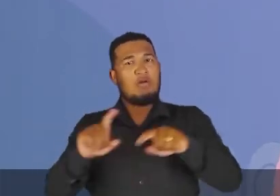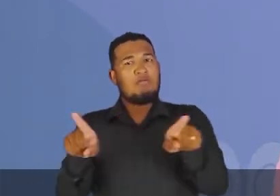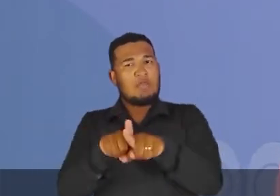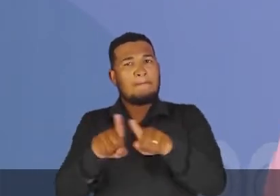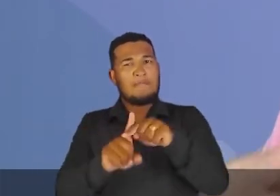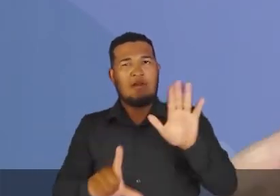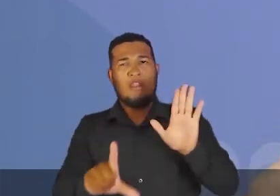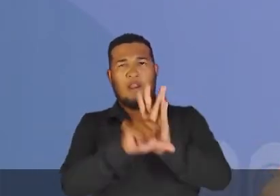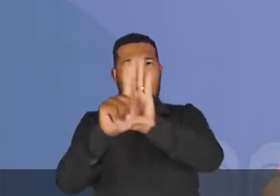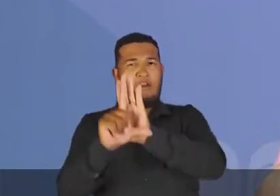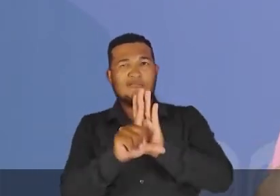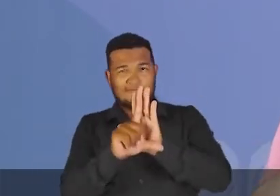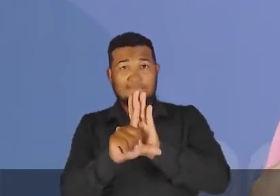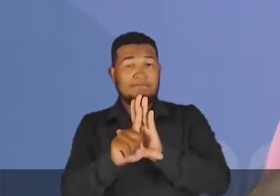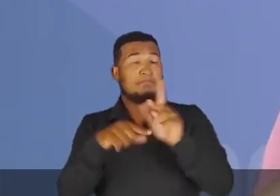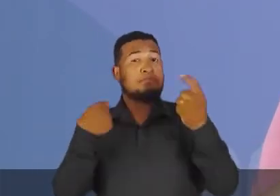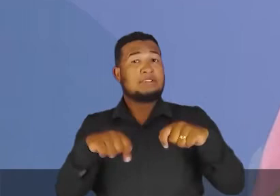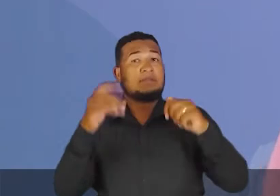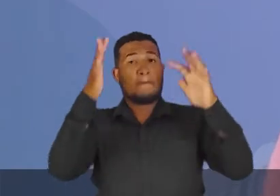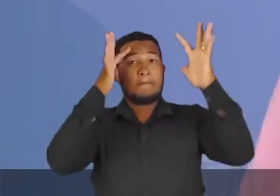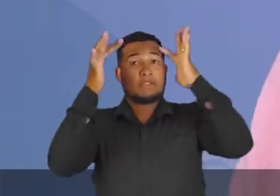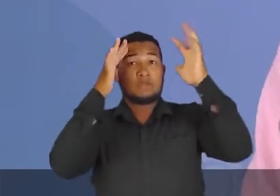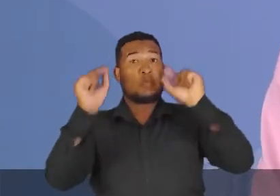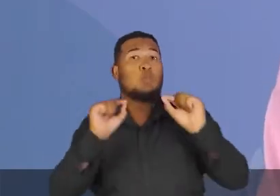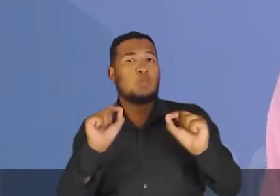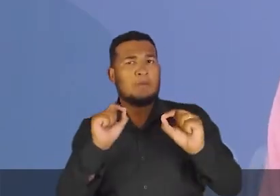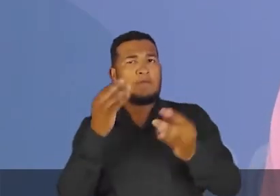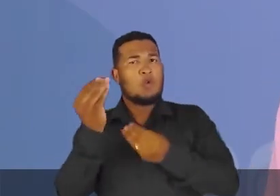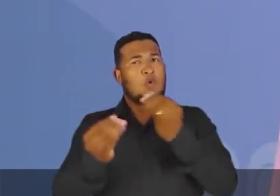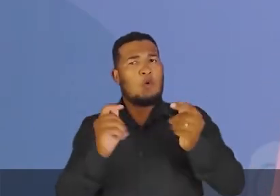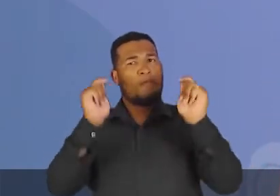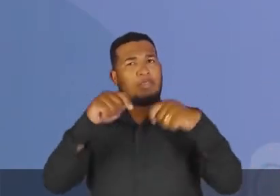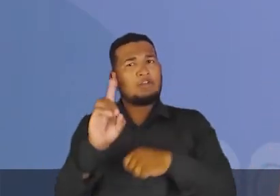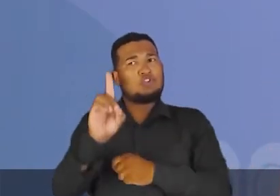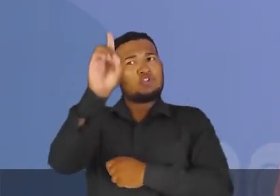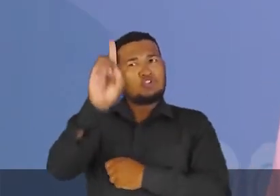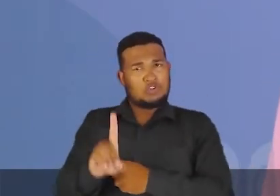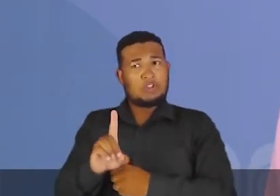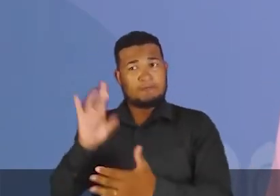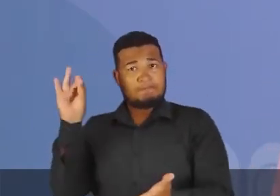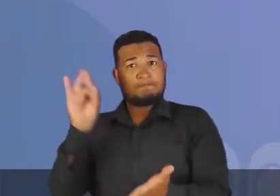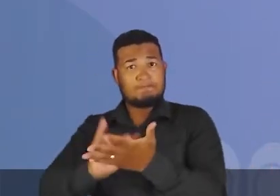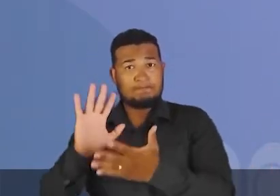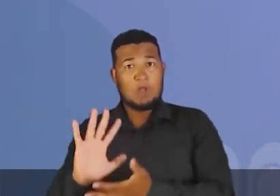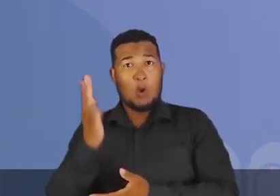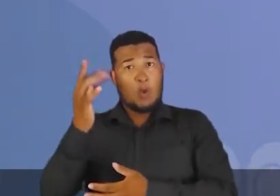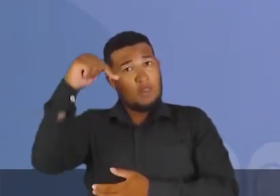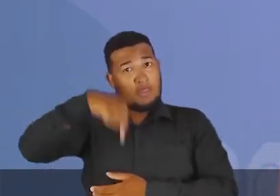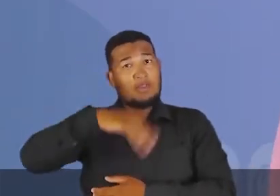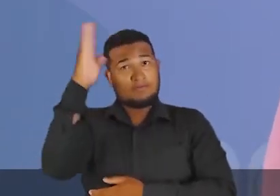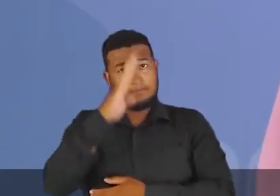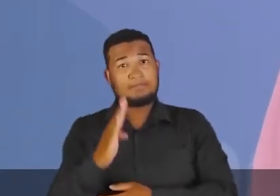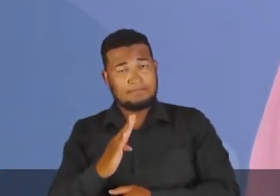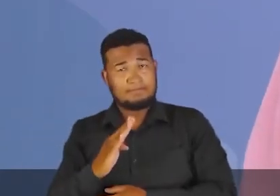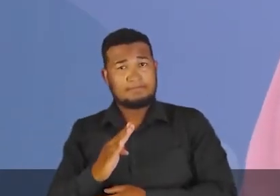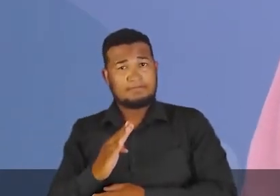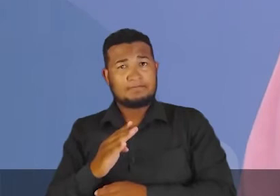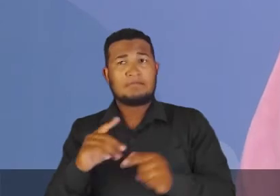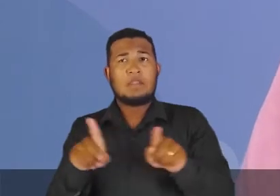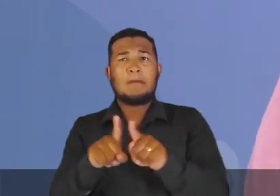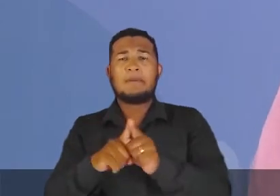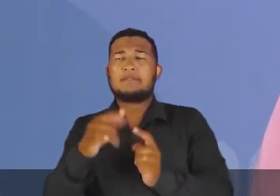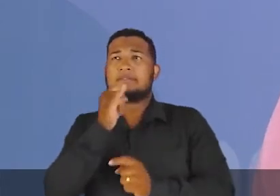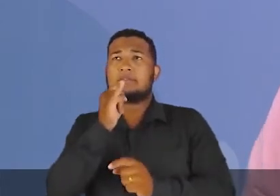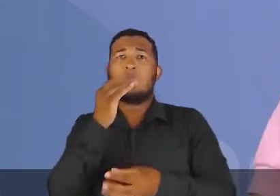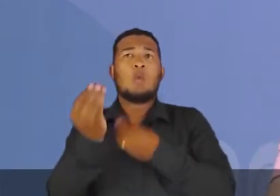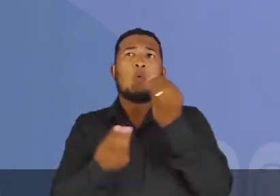nossas leis, a gente tem que pensar como esses direitos são efetivados aqui no Brasil. Como que está